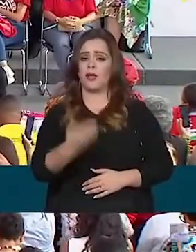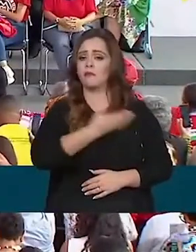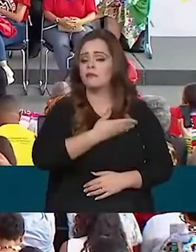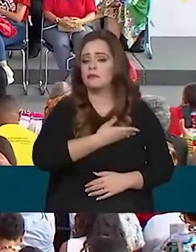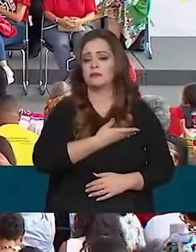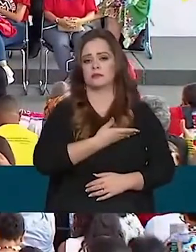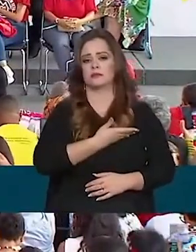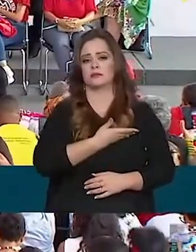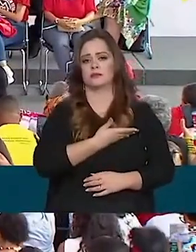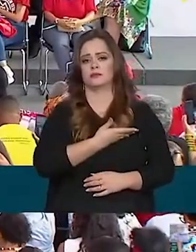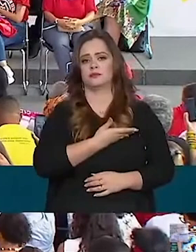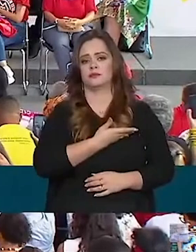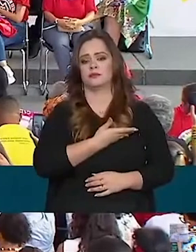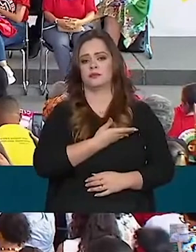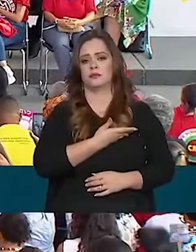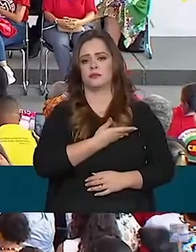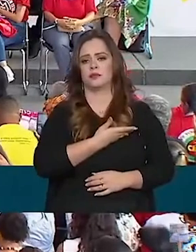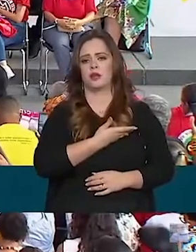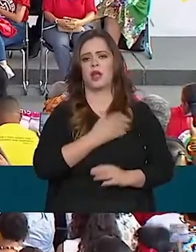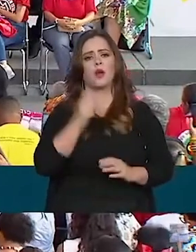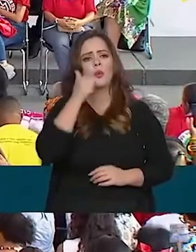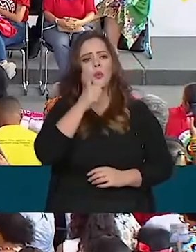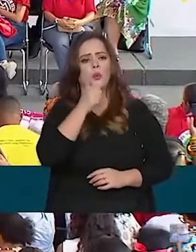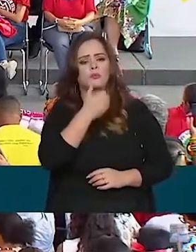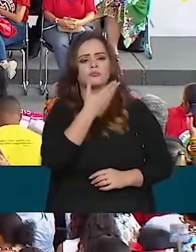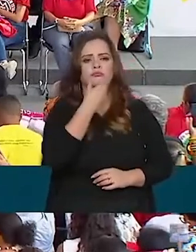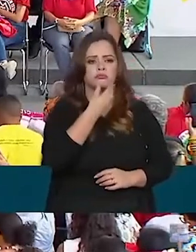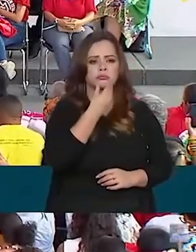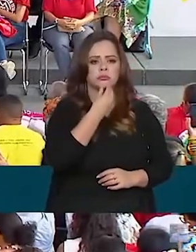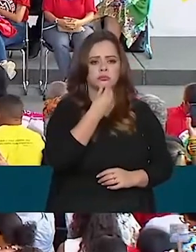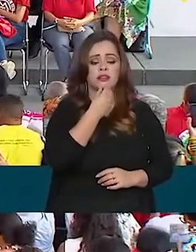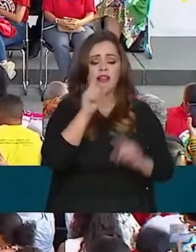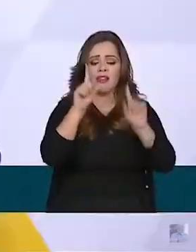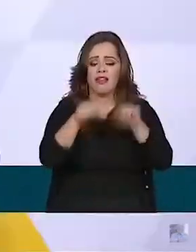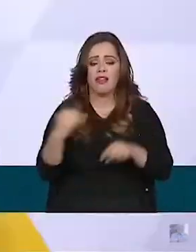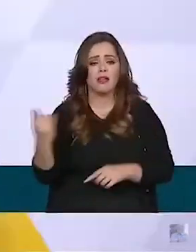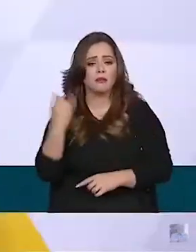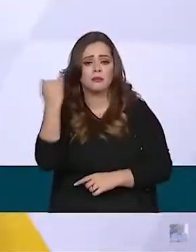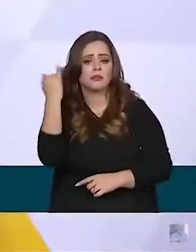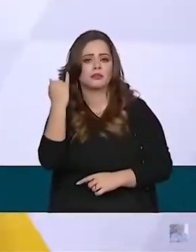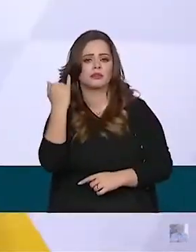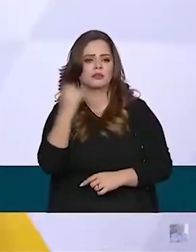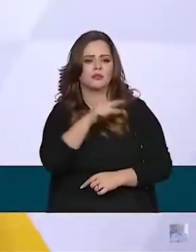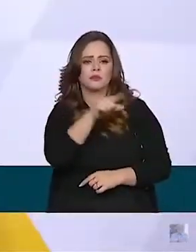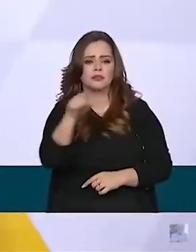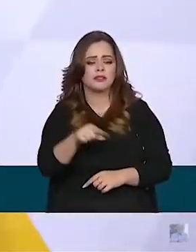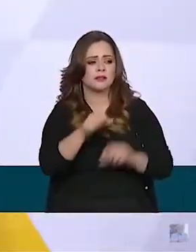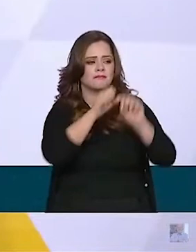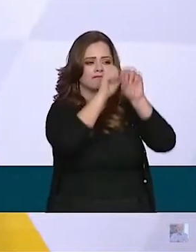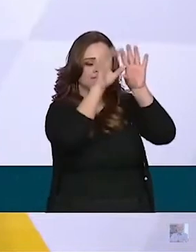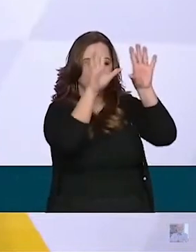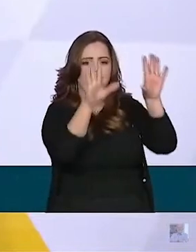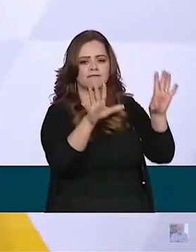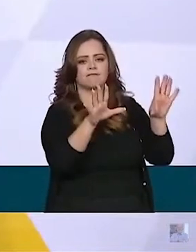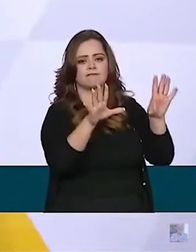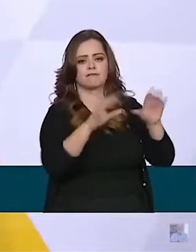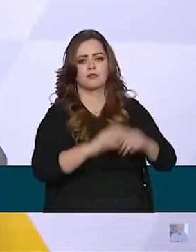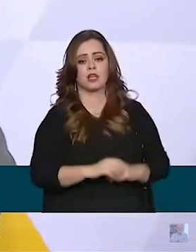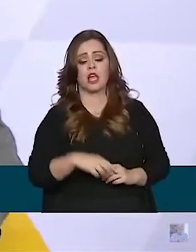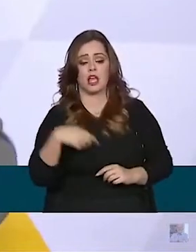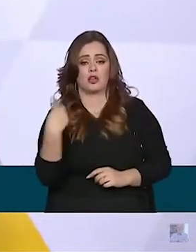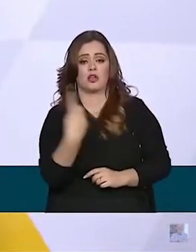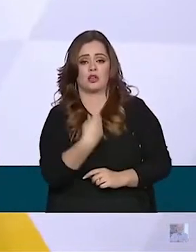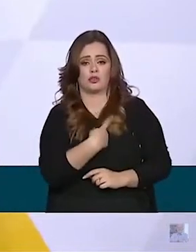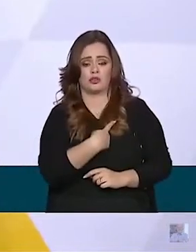Companheiros e companheiras, é importante que vocês tenham clareza que